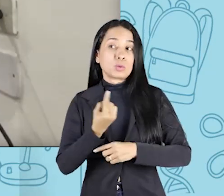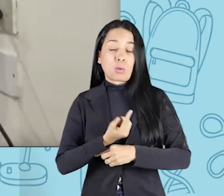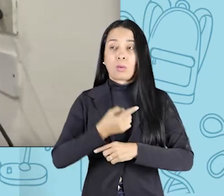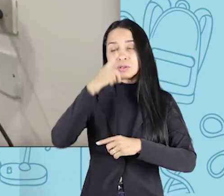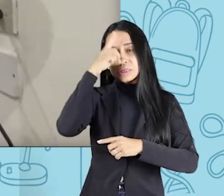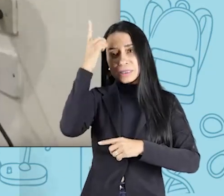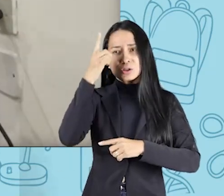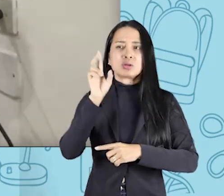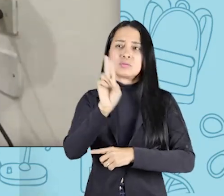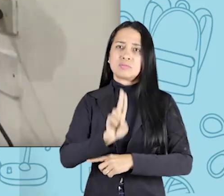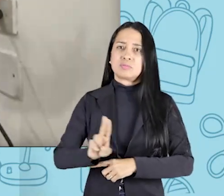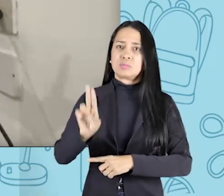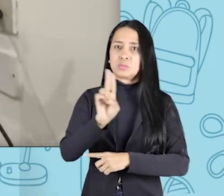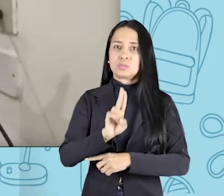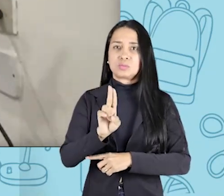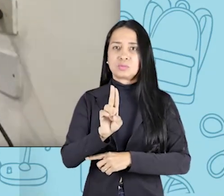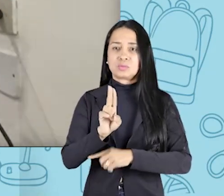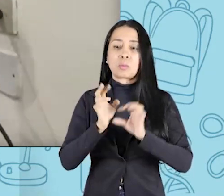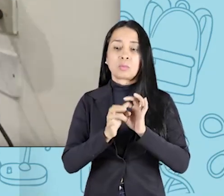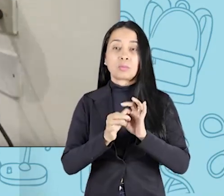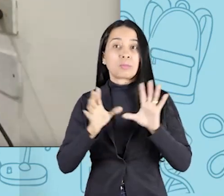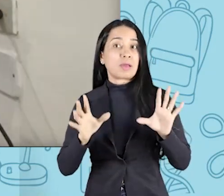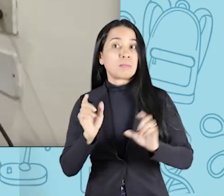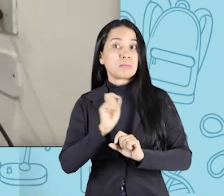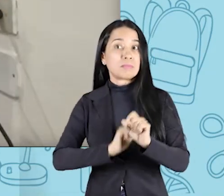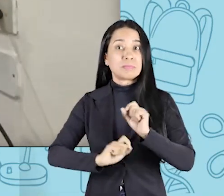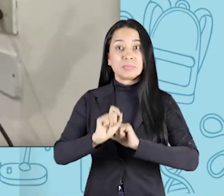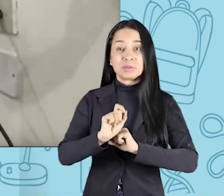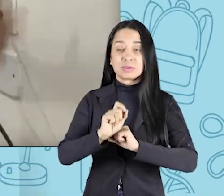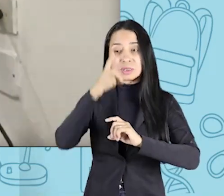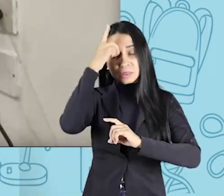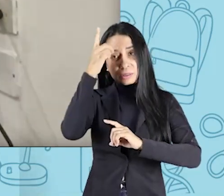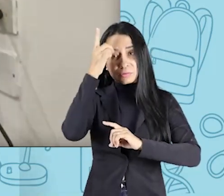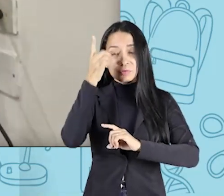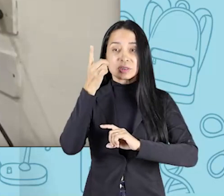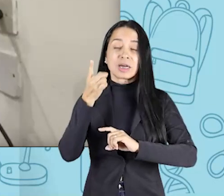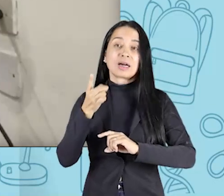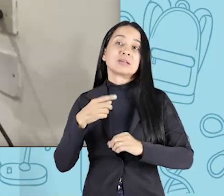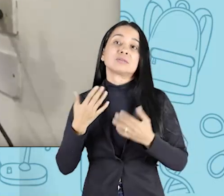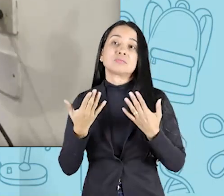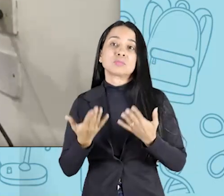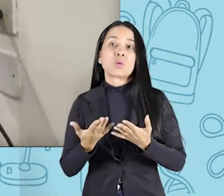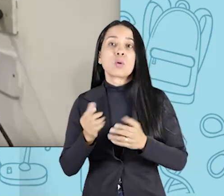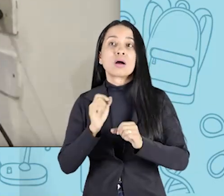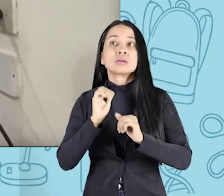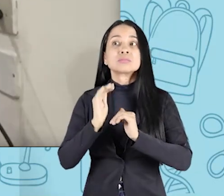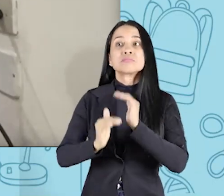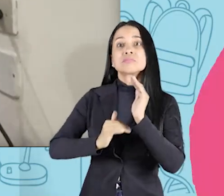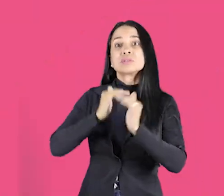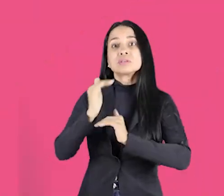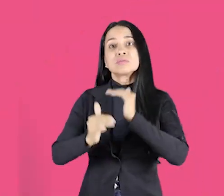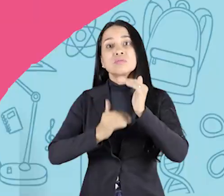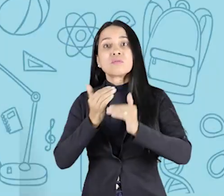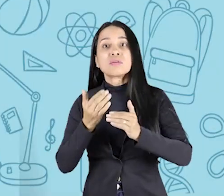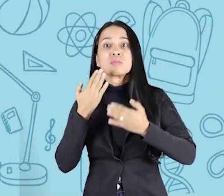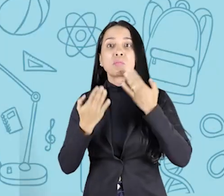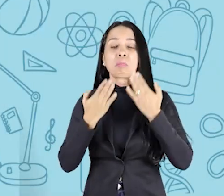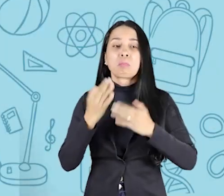criativos ao usá-la. Ela nos permite essa criatividade na hora de desenrolar o nosso